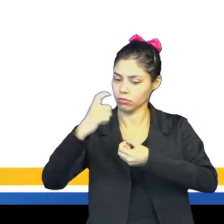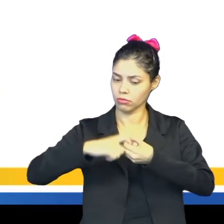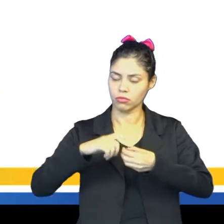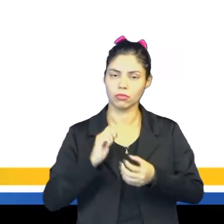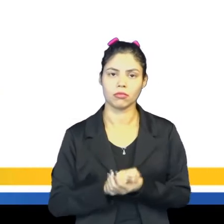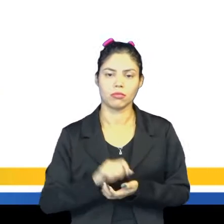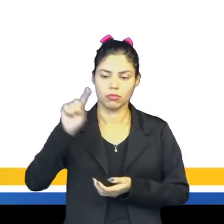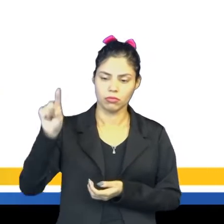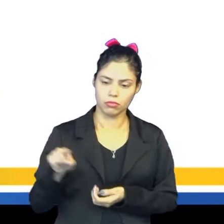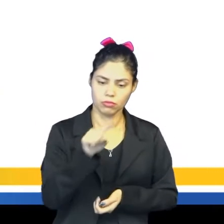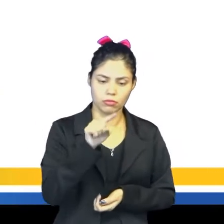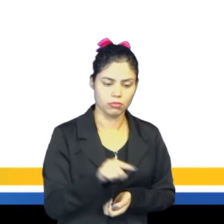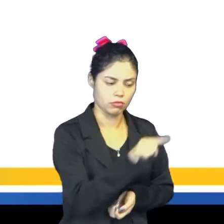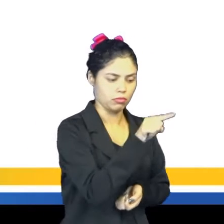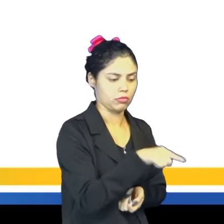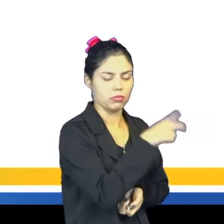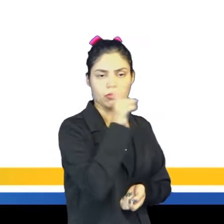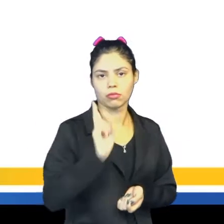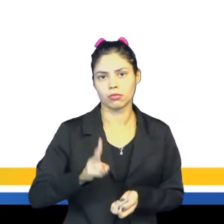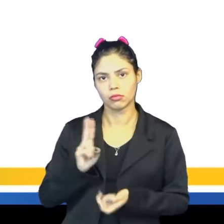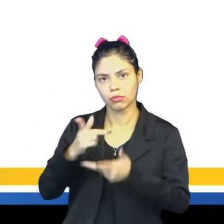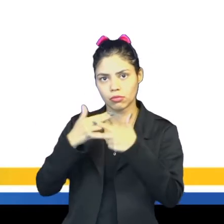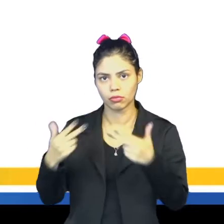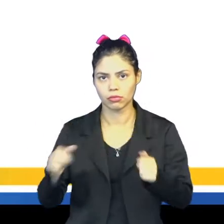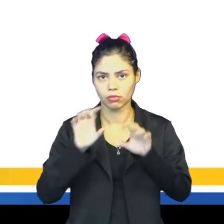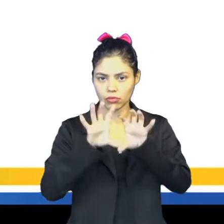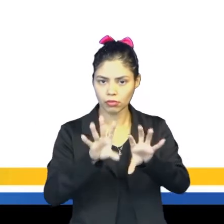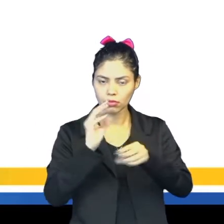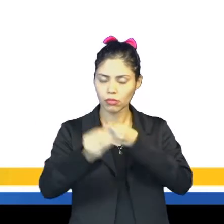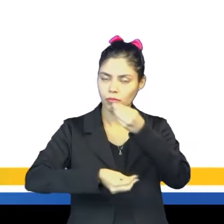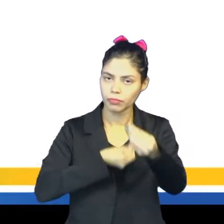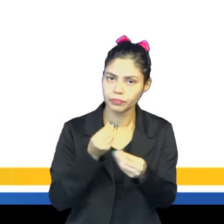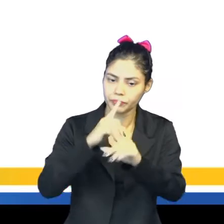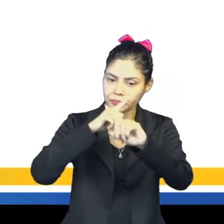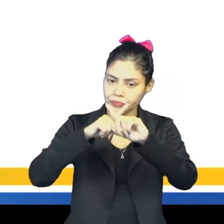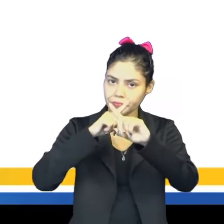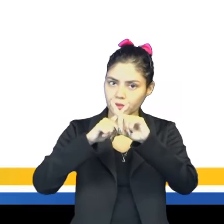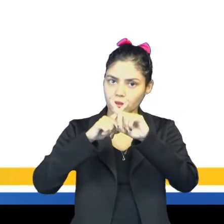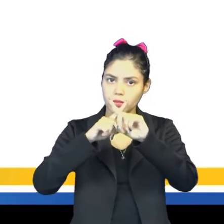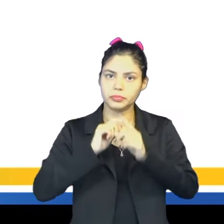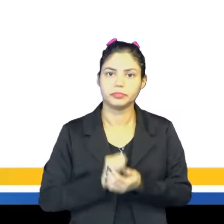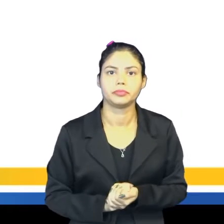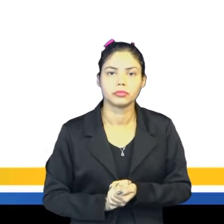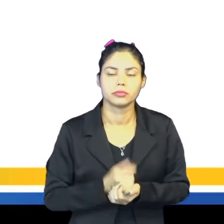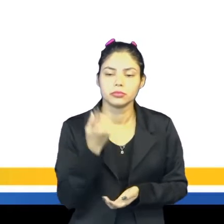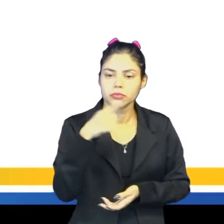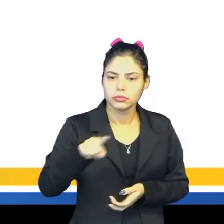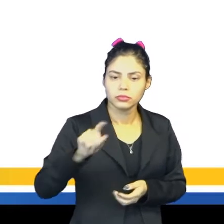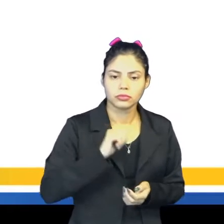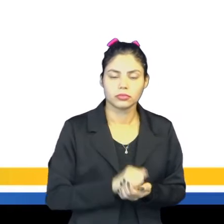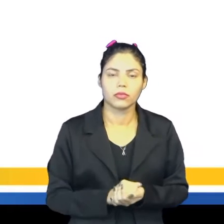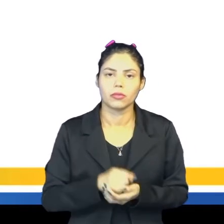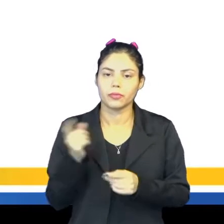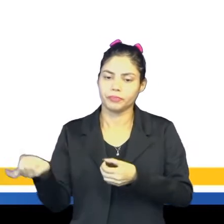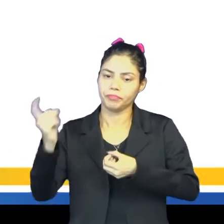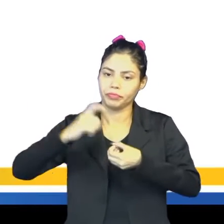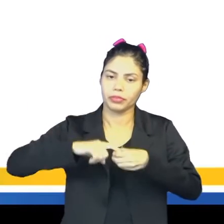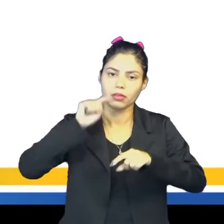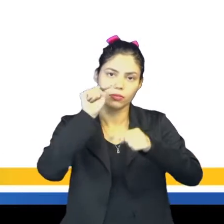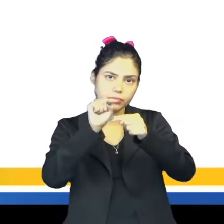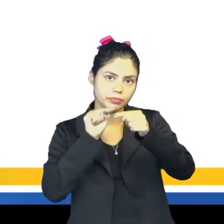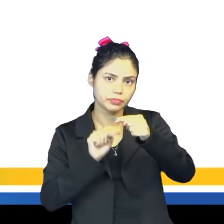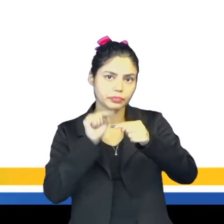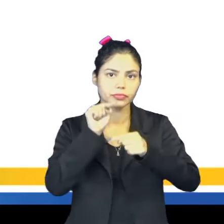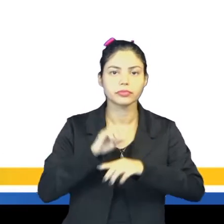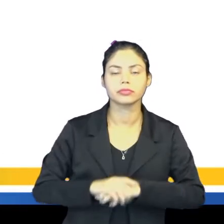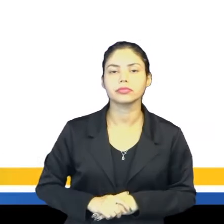voltar? A mesma coisa. Assim como nós vamos multiplicar na ida, na volta a gente